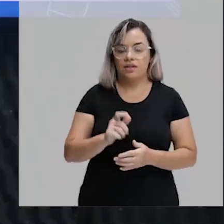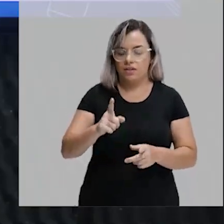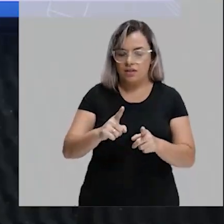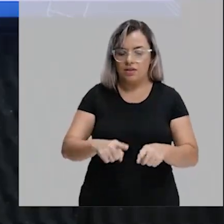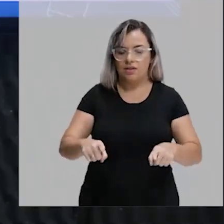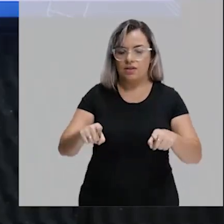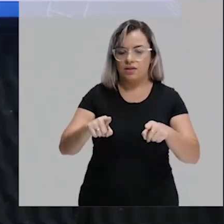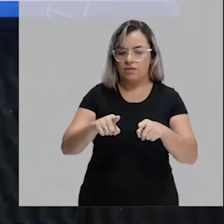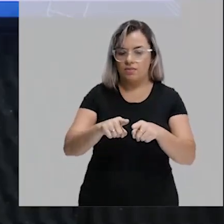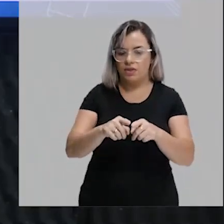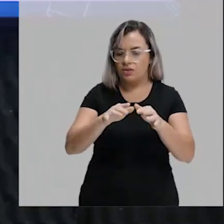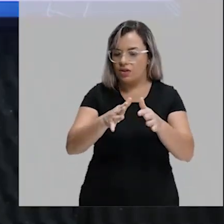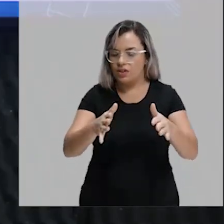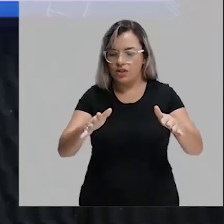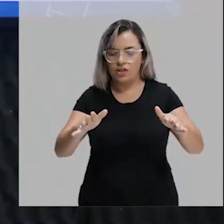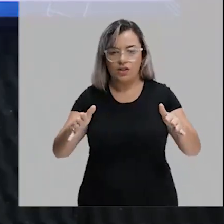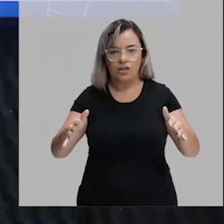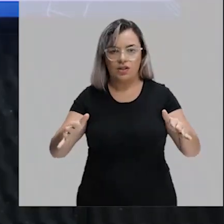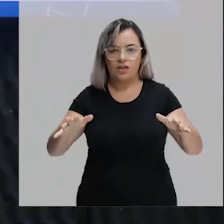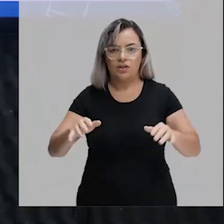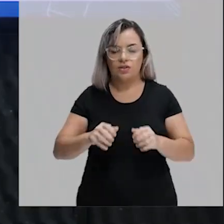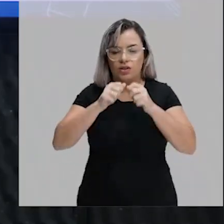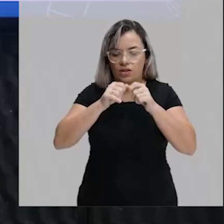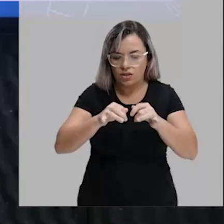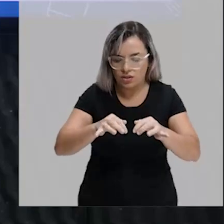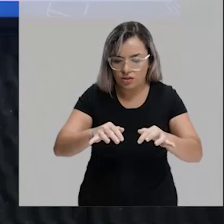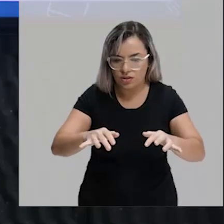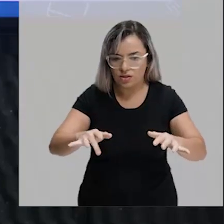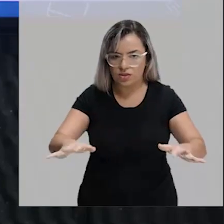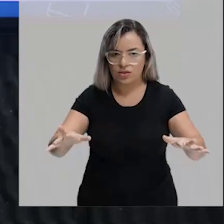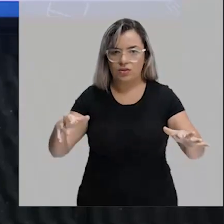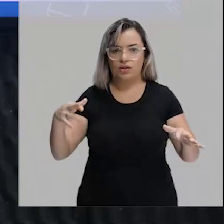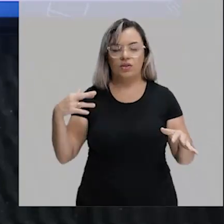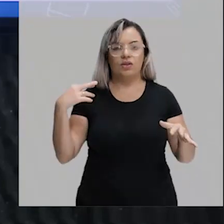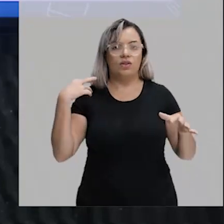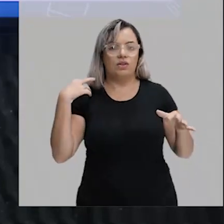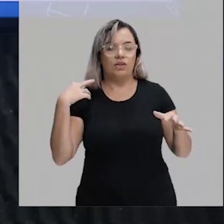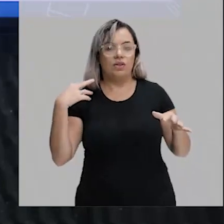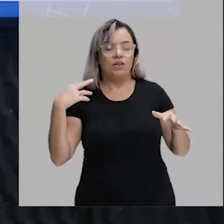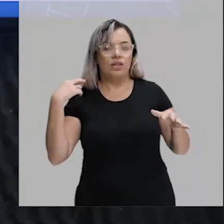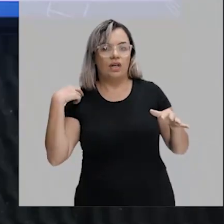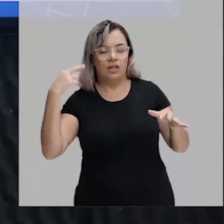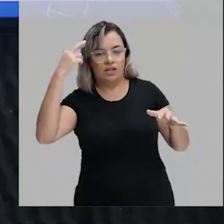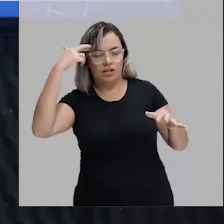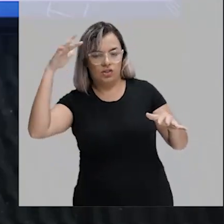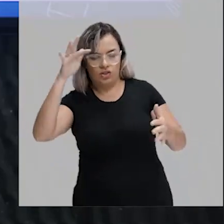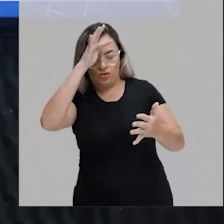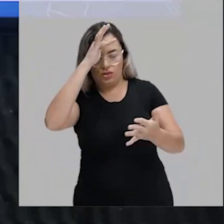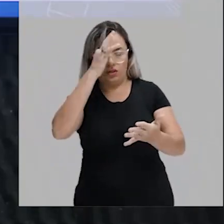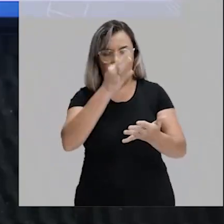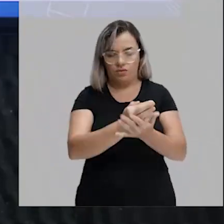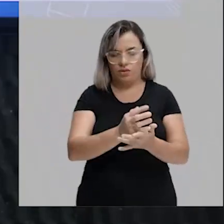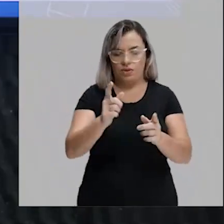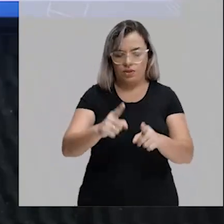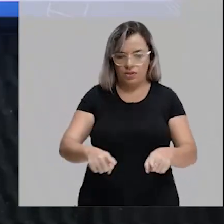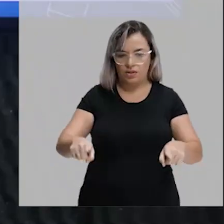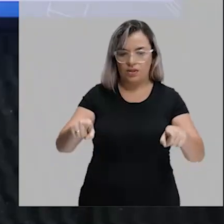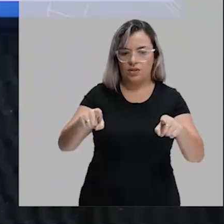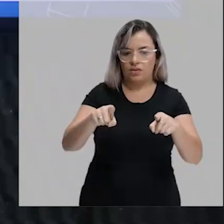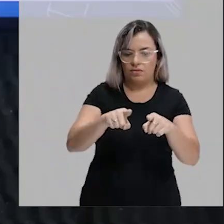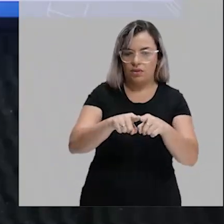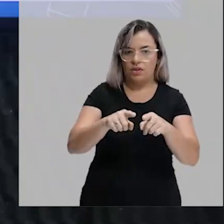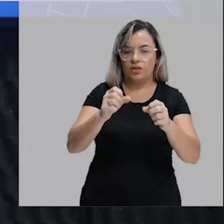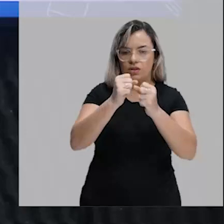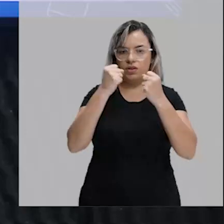não só o lucro, mas garantir também o status ou a visibilidade em uma sociedade de corte, em uma